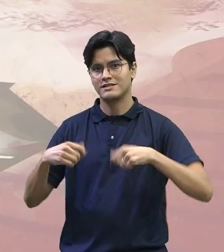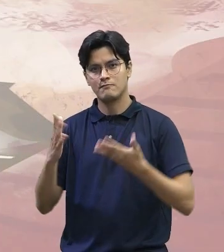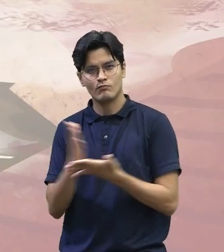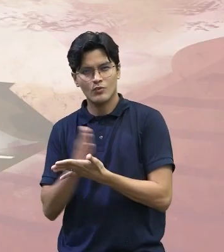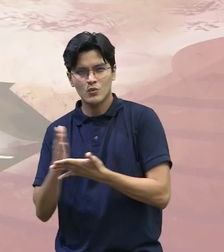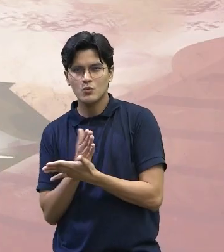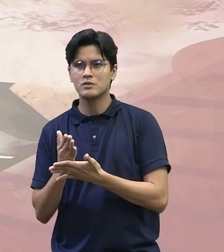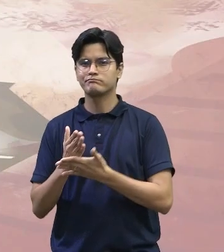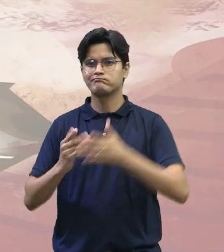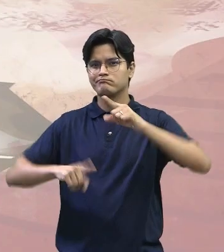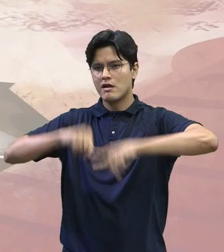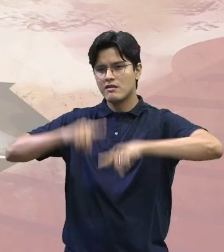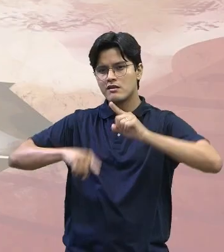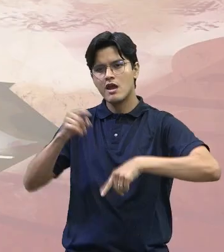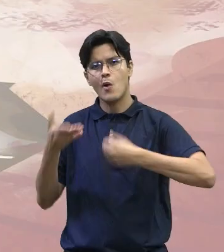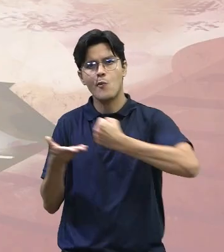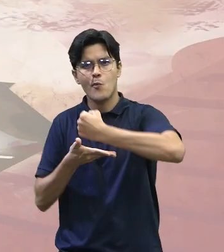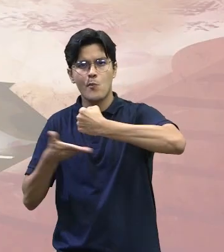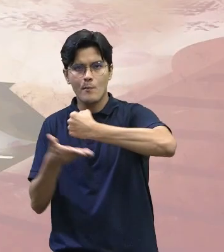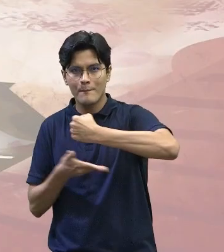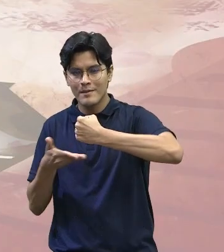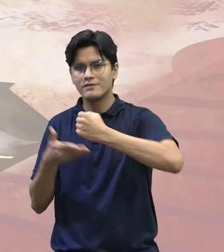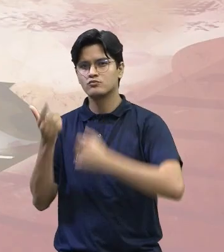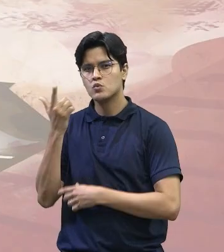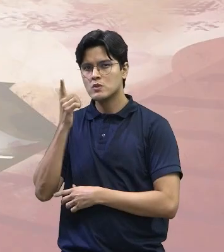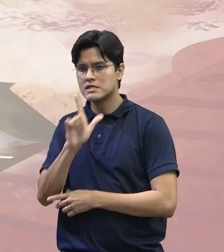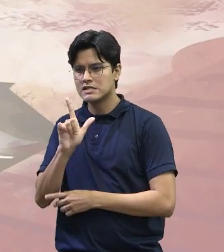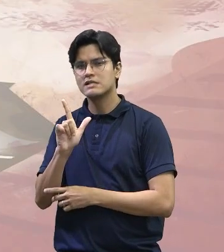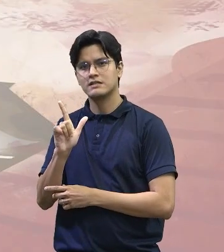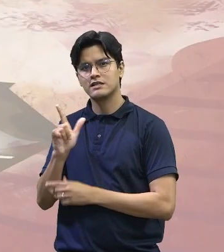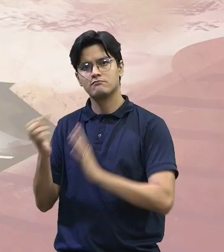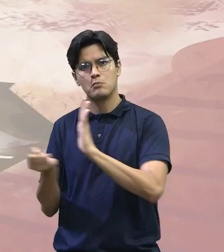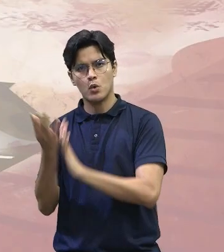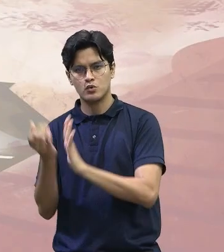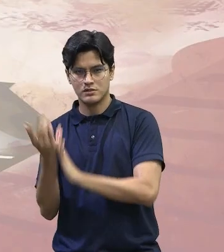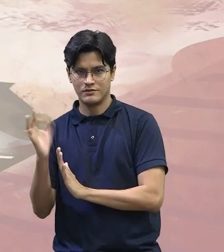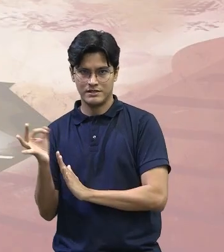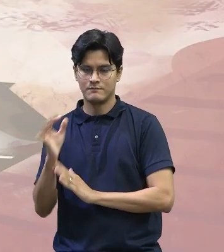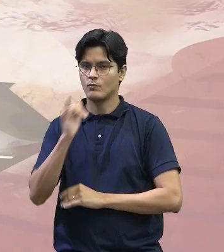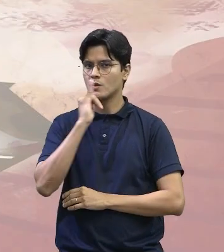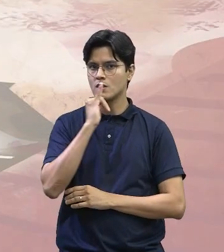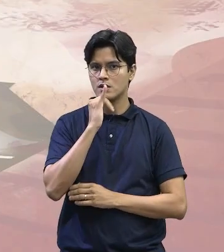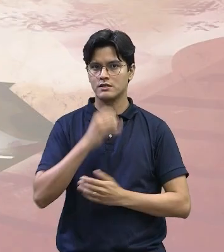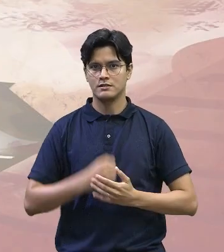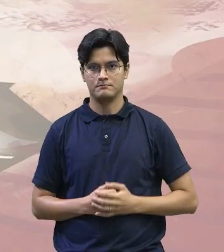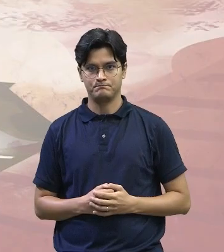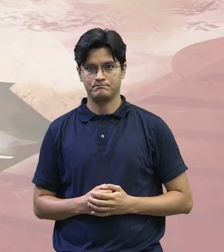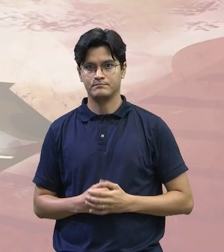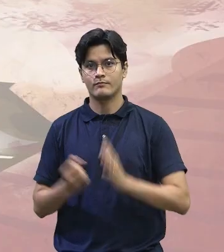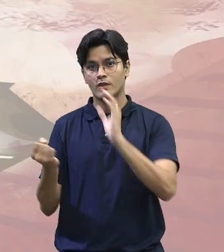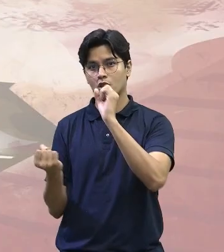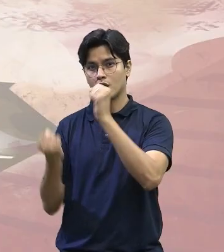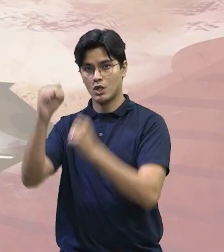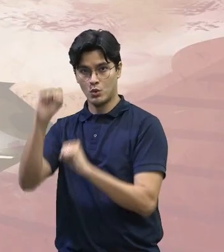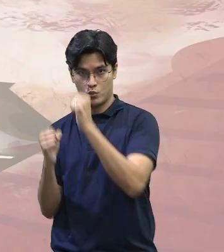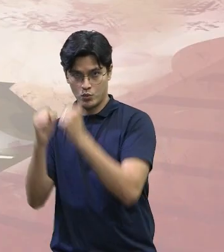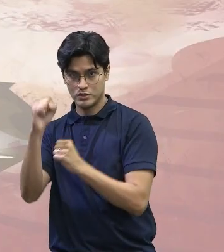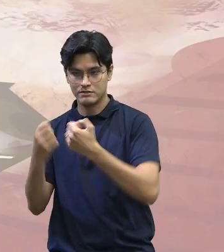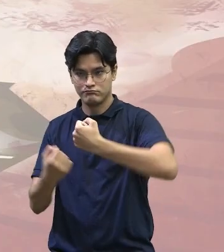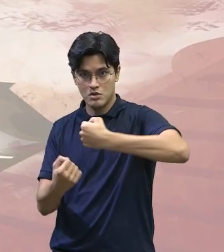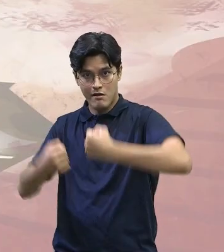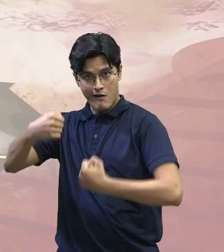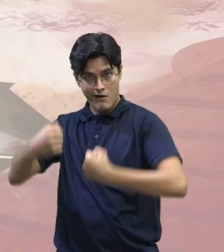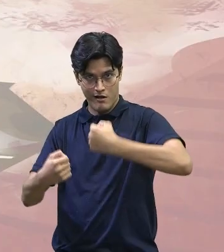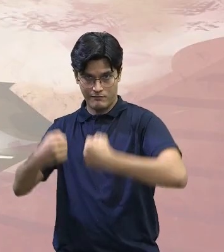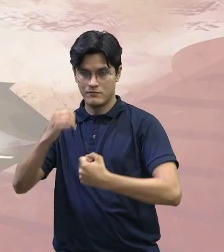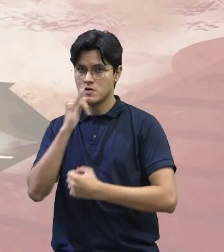fossem fabricados. Vamos dar um exemplo para vocês. Indústria automobilística, lá do Henry Ford, do Fordismo,